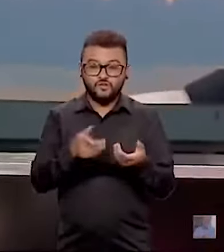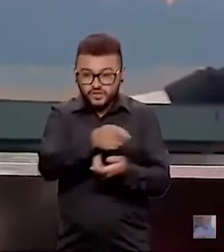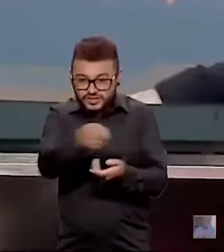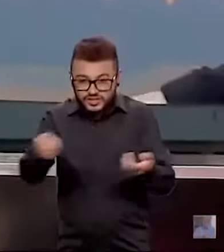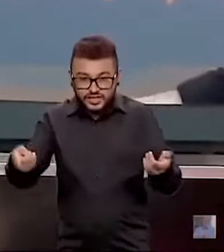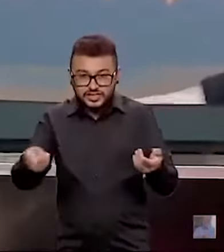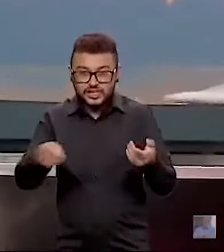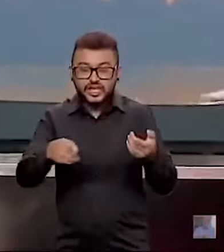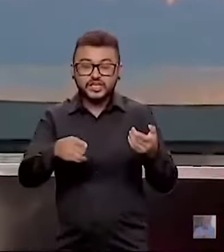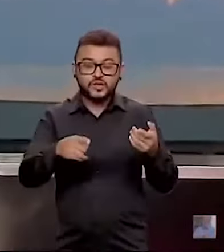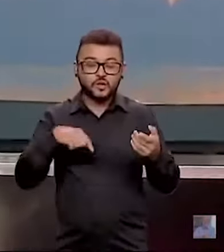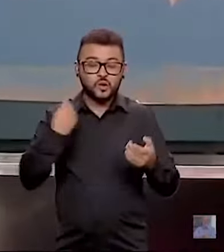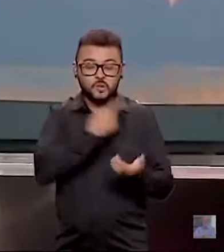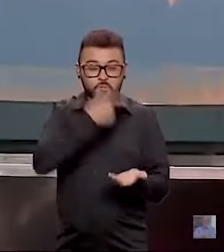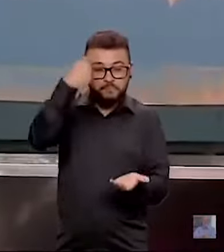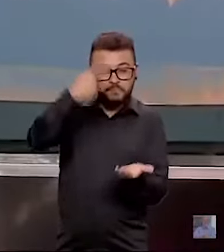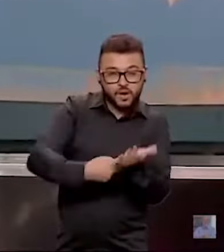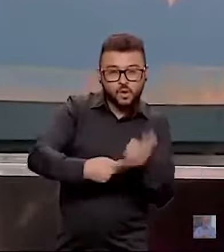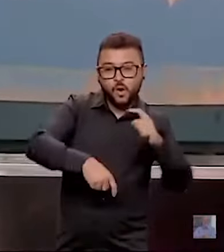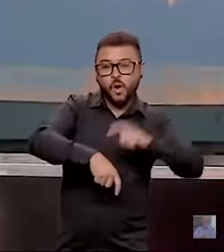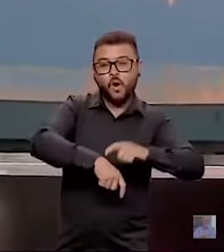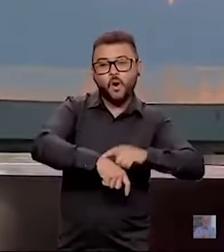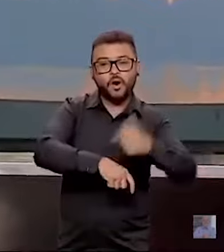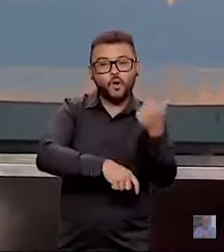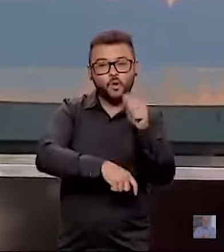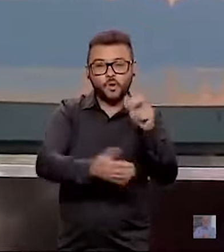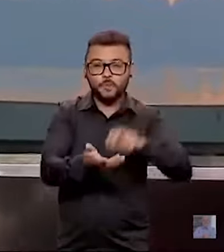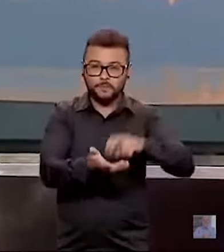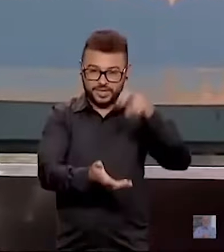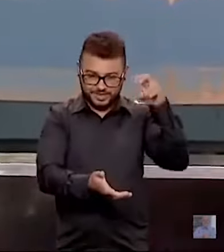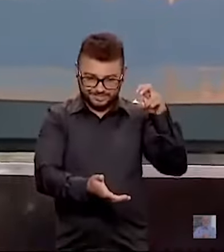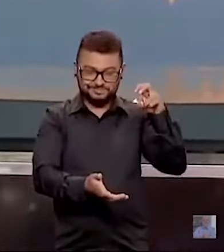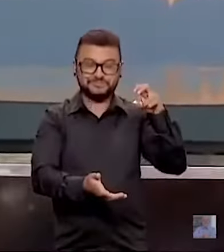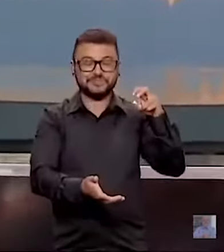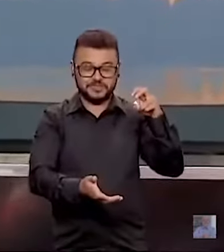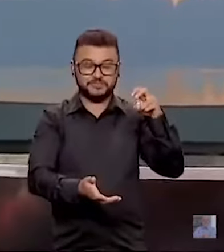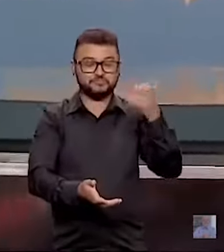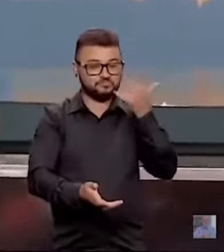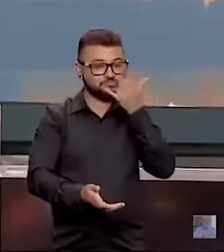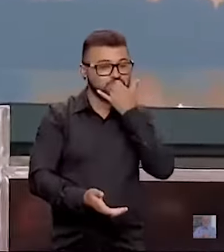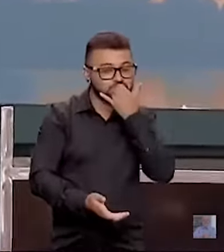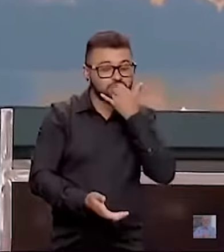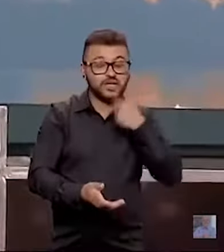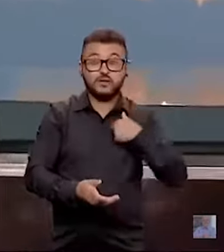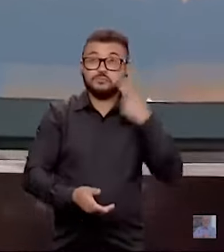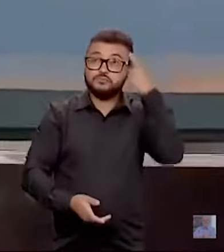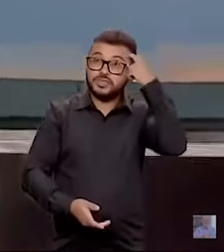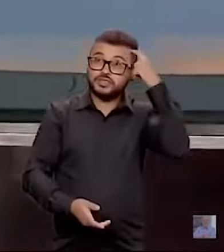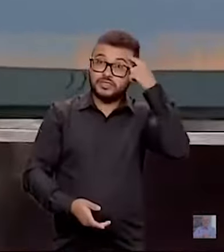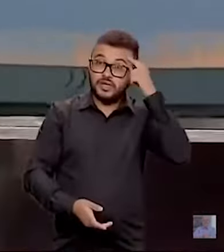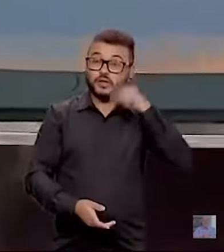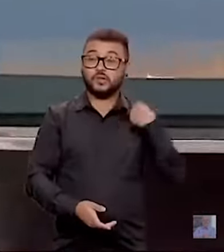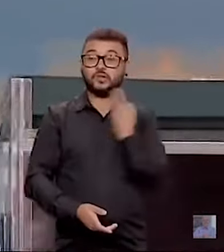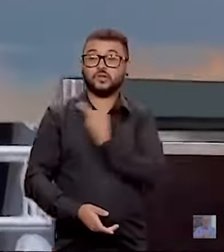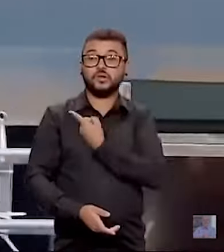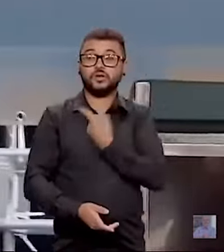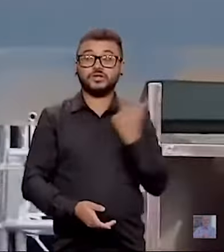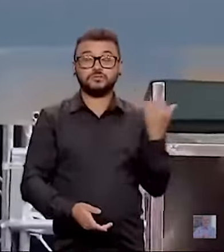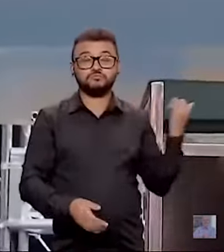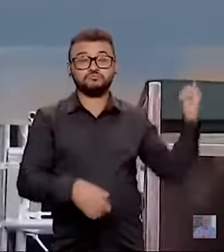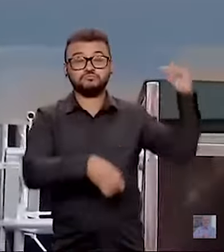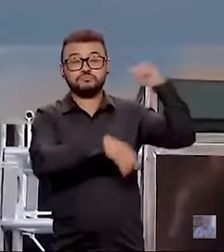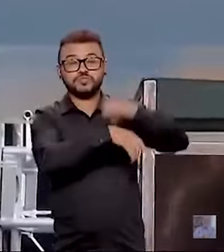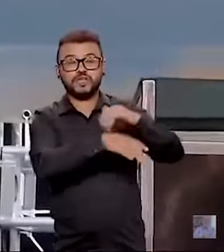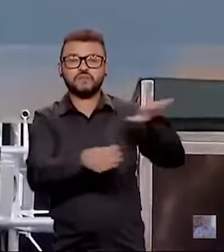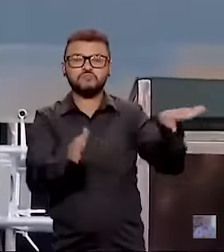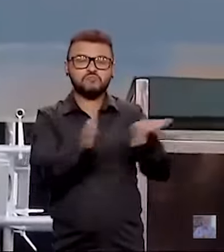Porque vocês foram convidados para um ato às 11 horas da manhã. Eu imaginava que a